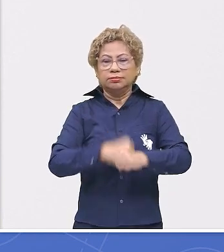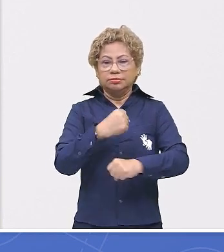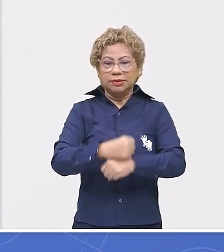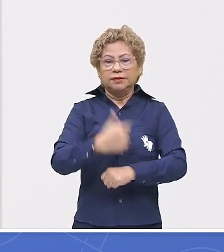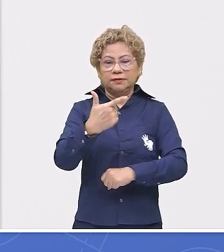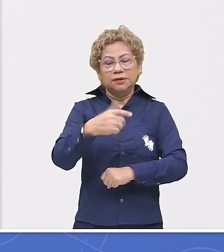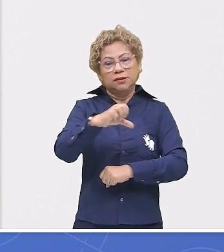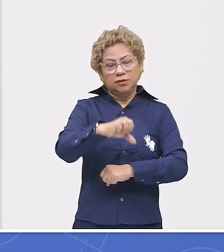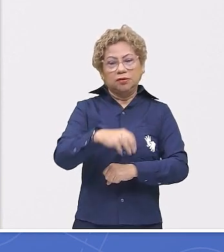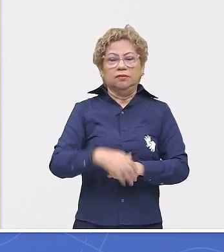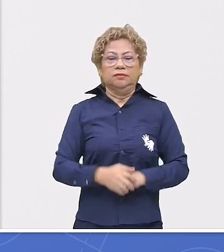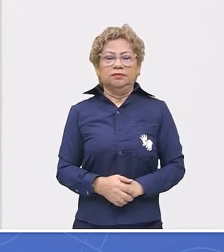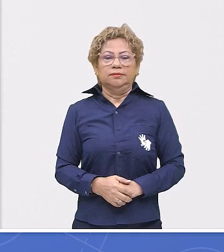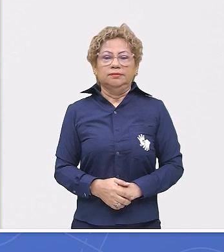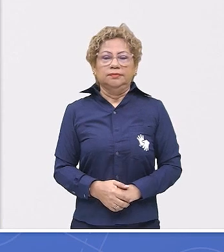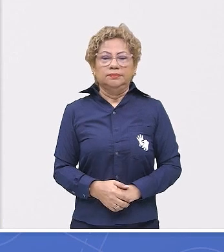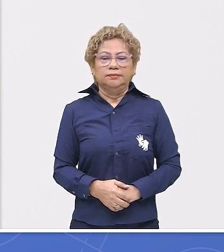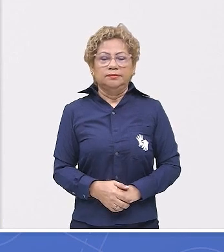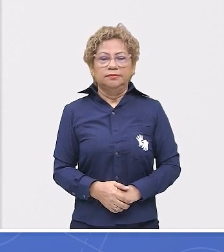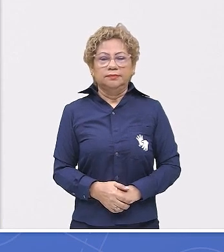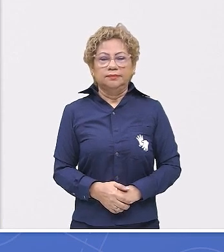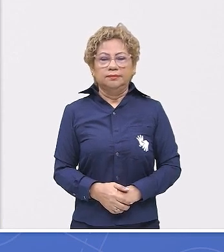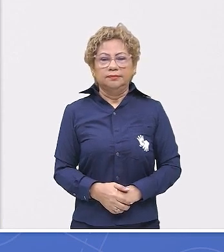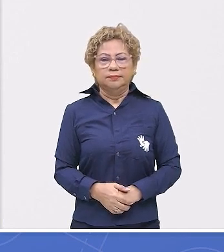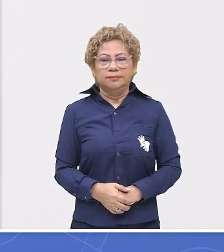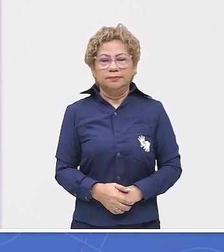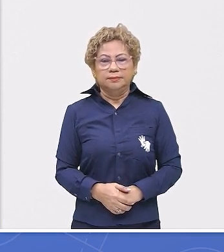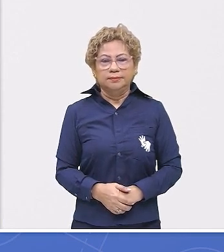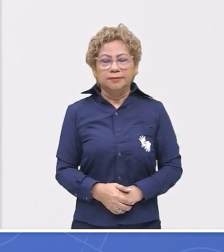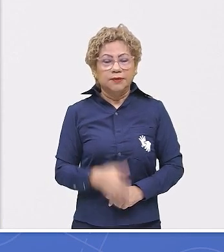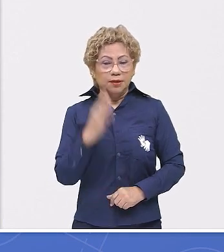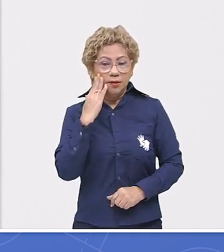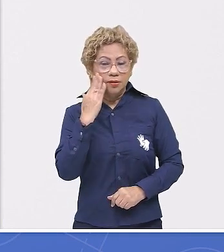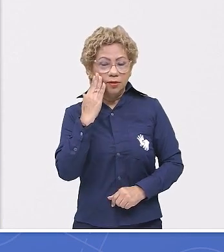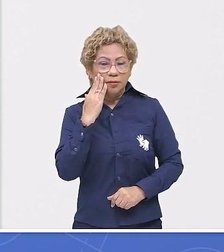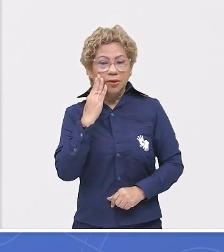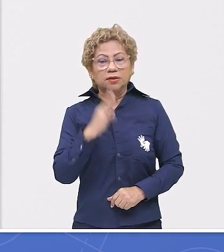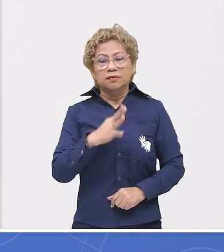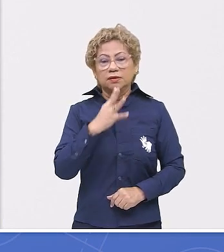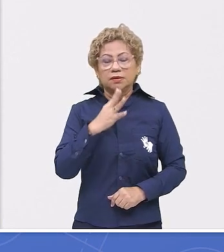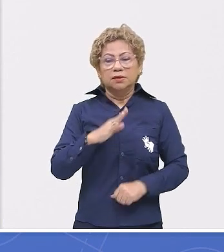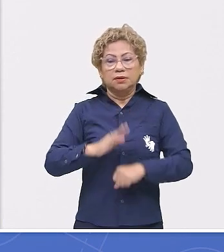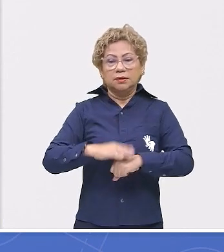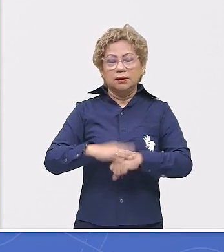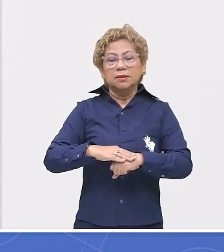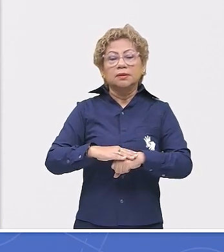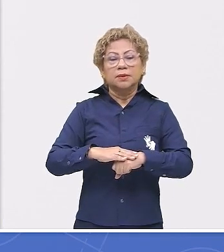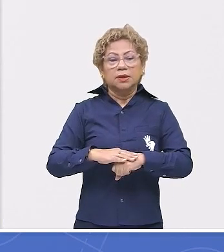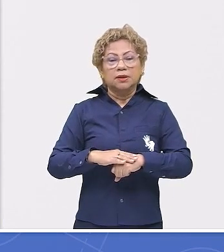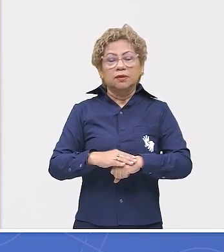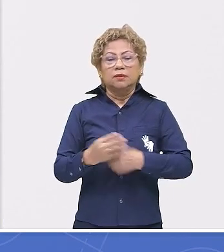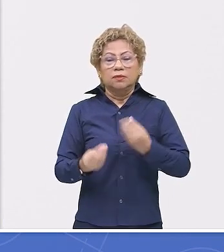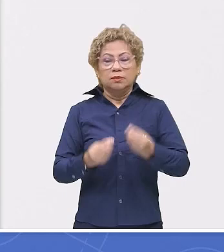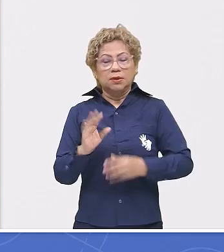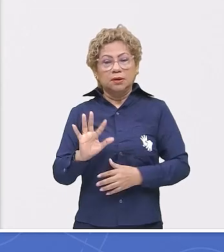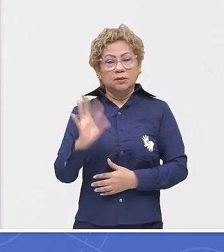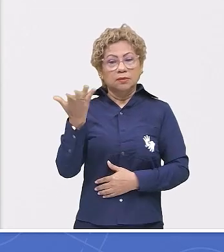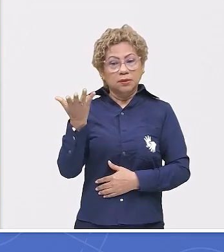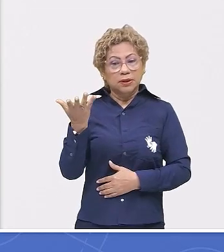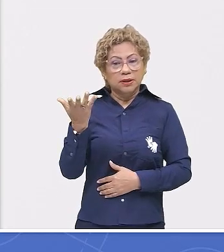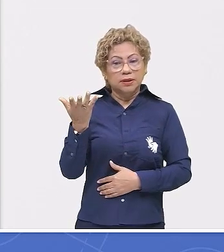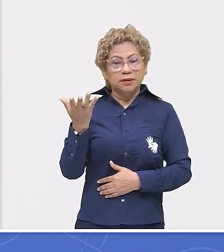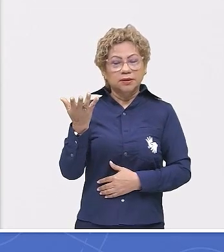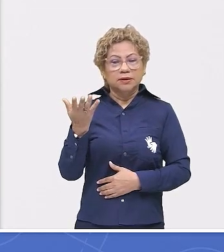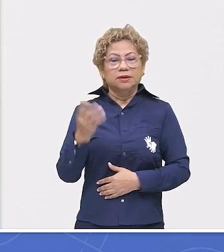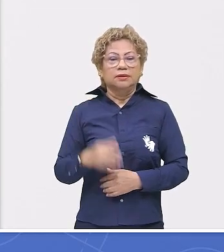bissexto, 366 dias. Vamos ver também agora um vídeo em que mostra pra gente este